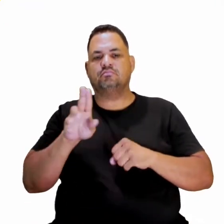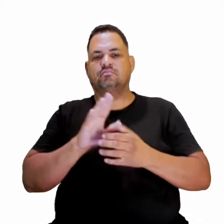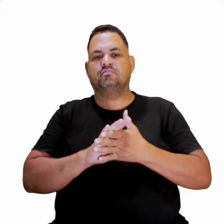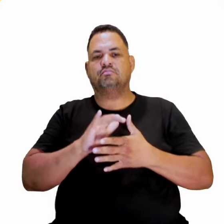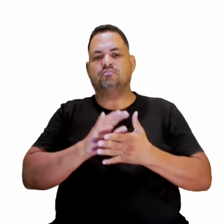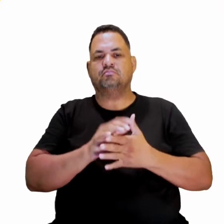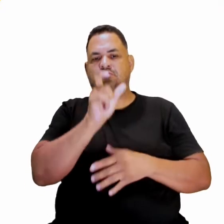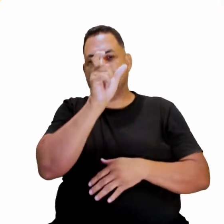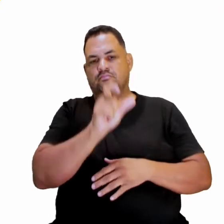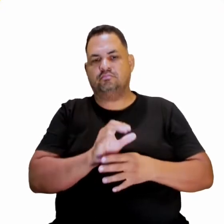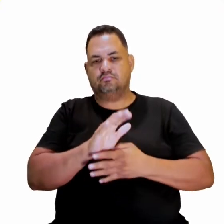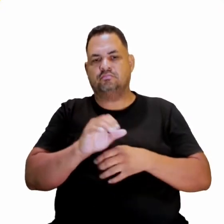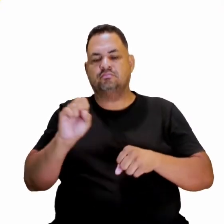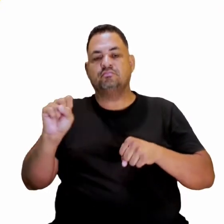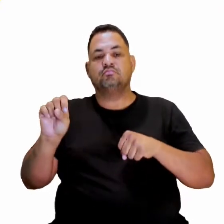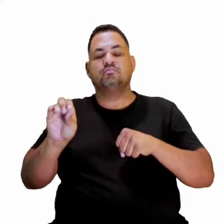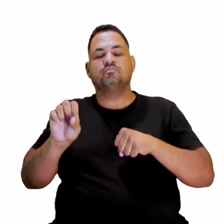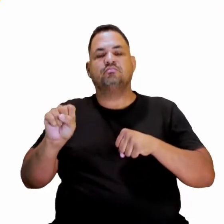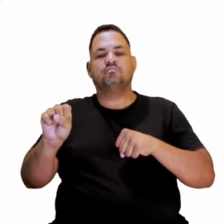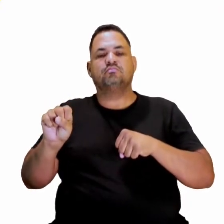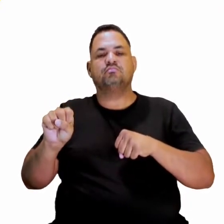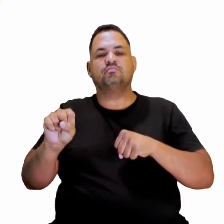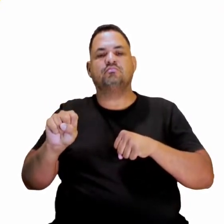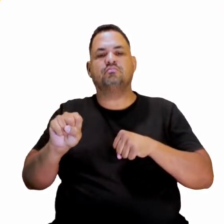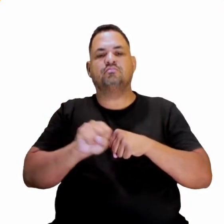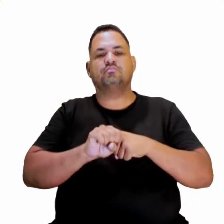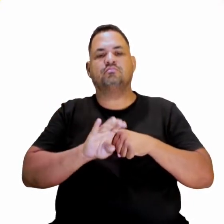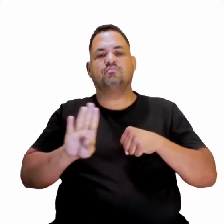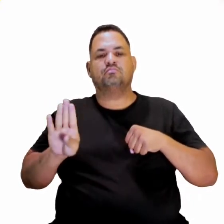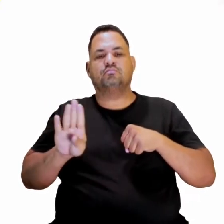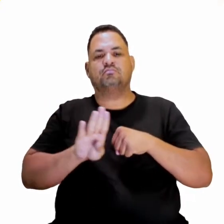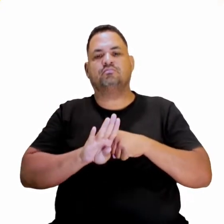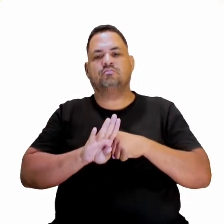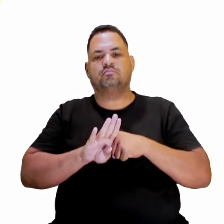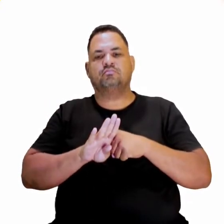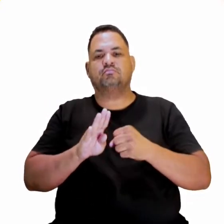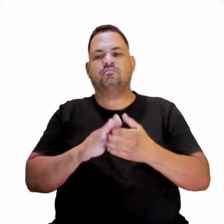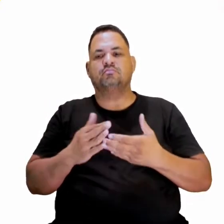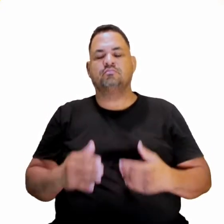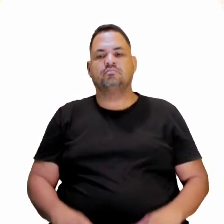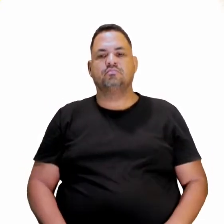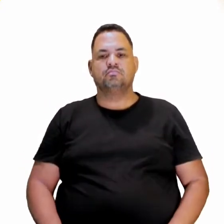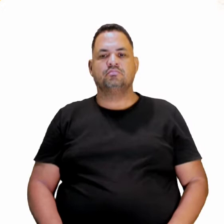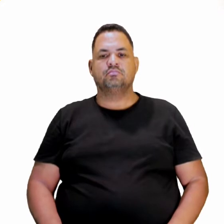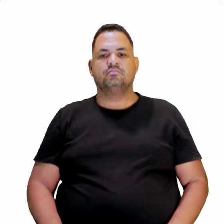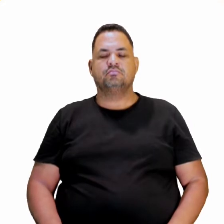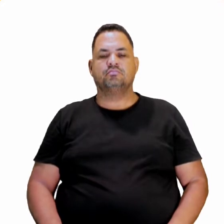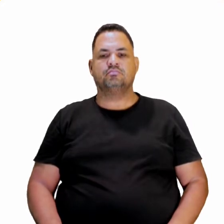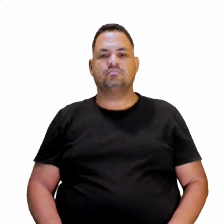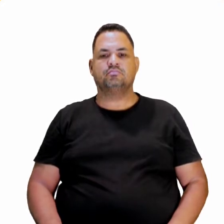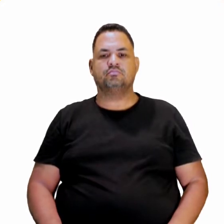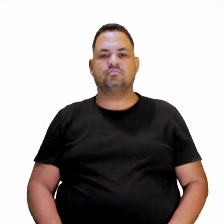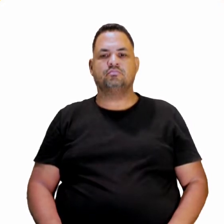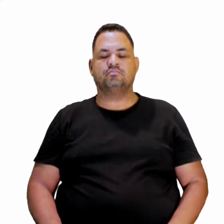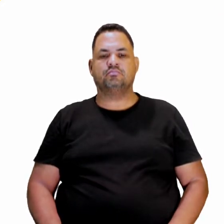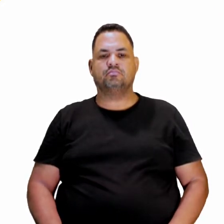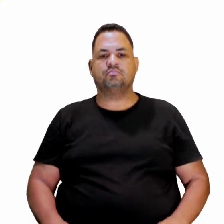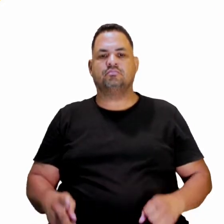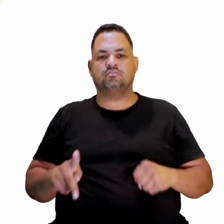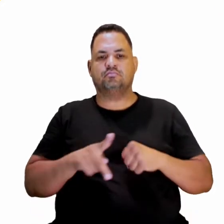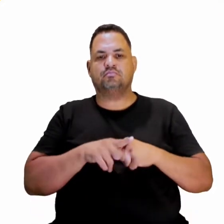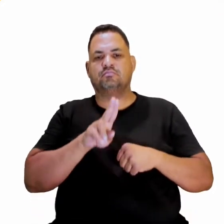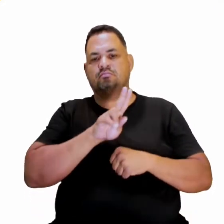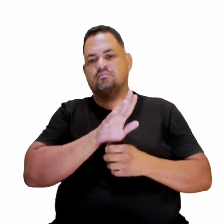substantivo, verbo no passado simples, a coisa que eu acabei de falar para vocês, certo? Ou seja, um pronome pessoal,